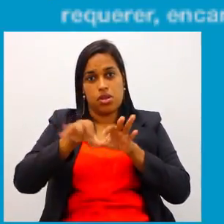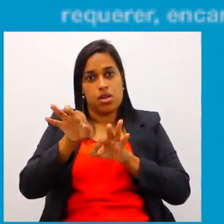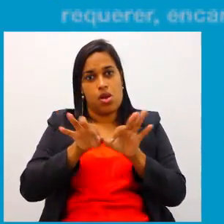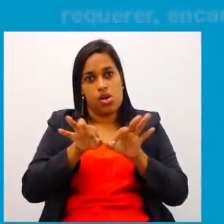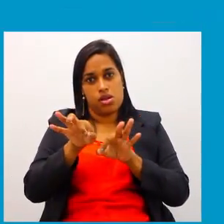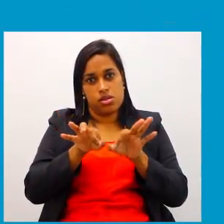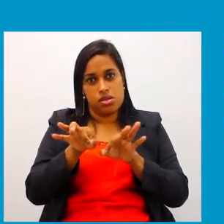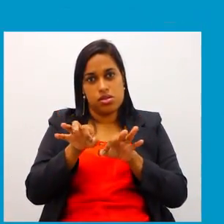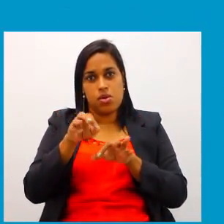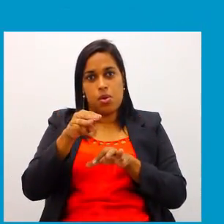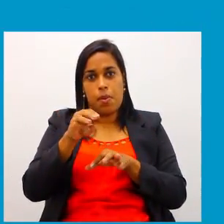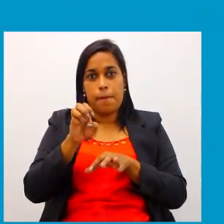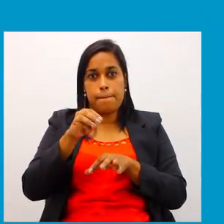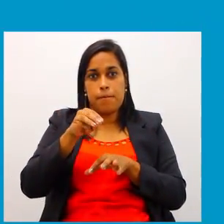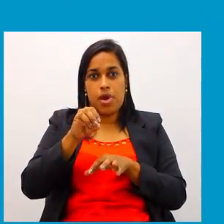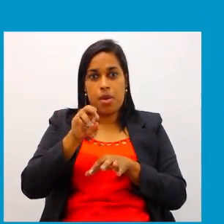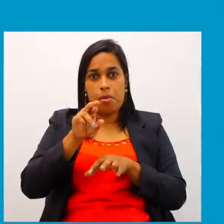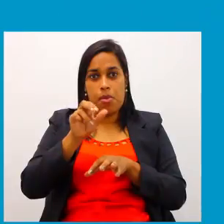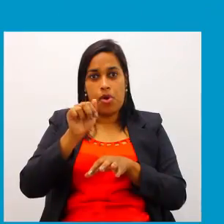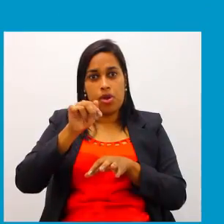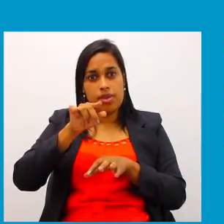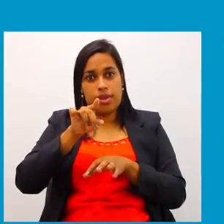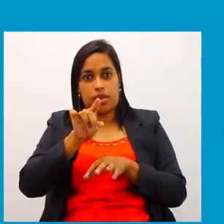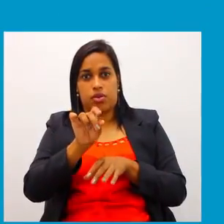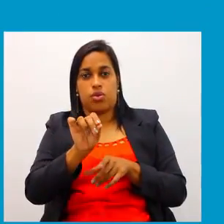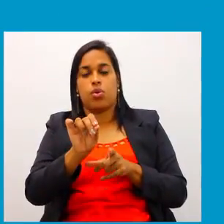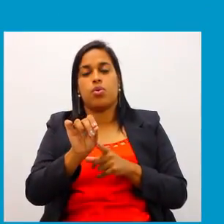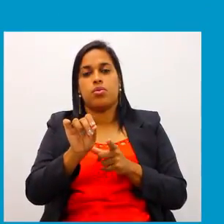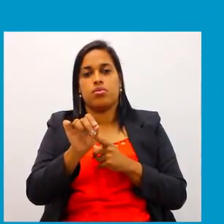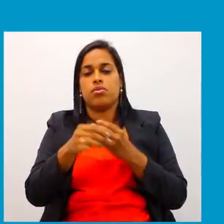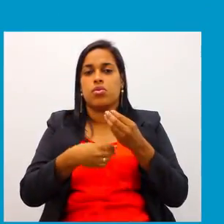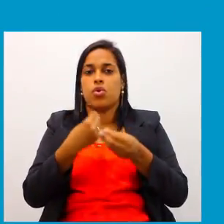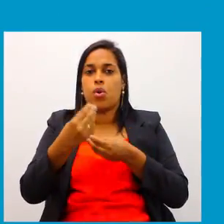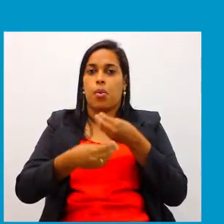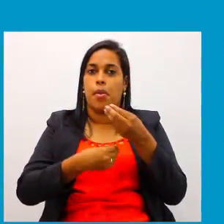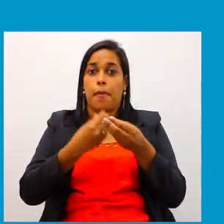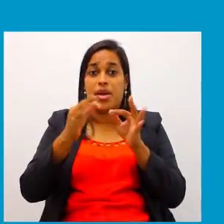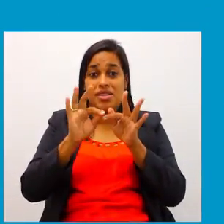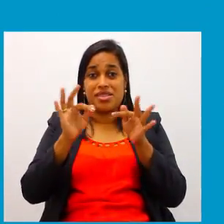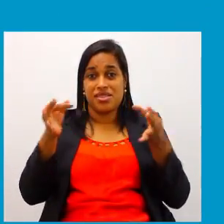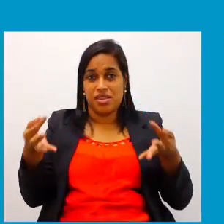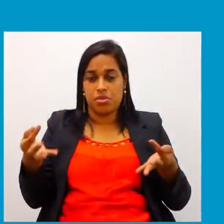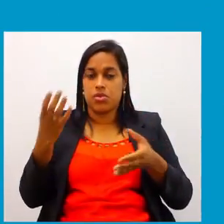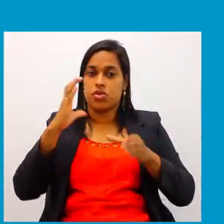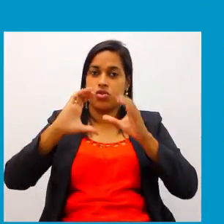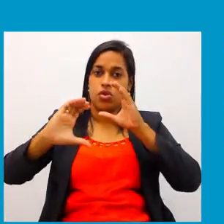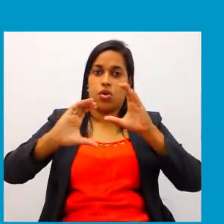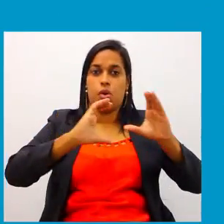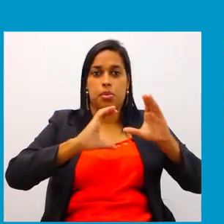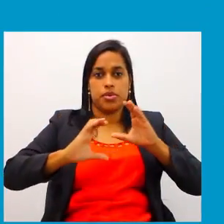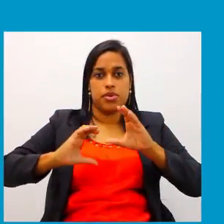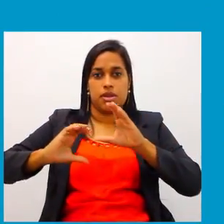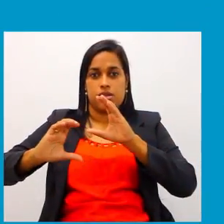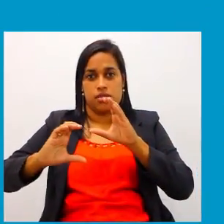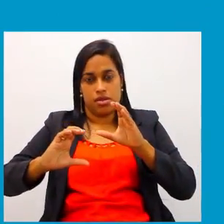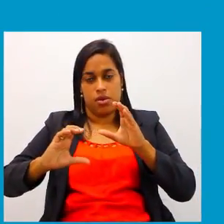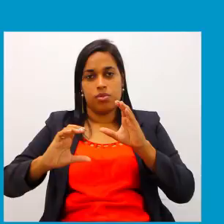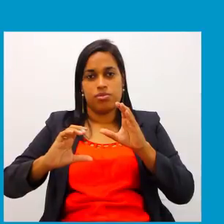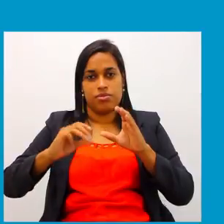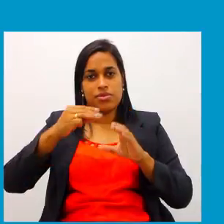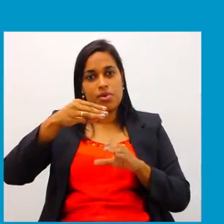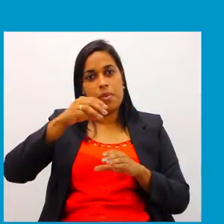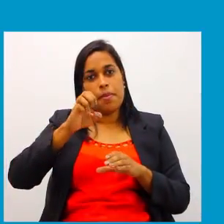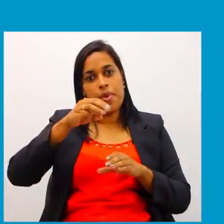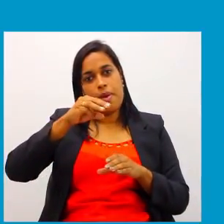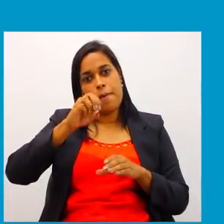organizações. O memorando, ele é a forma mais comum de comunicação comercial, né? O memorando é